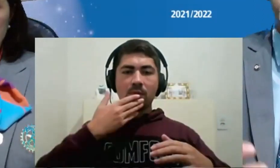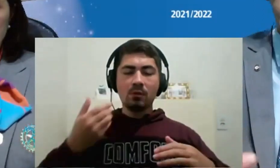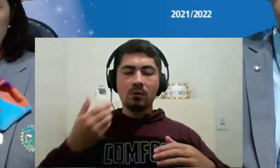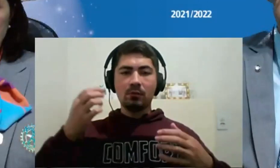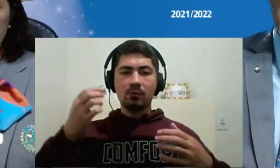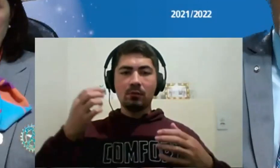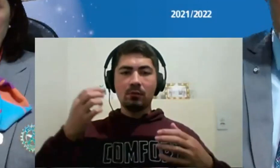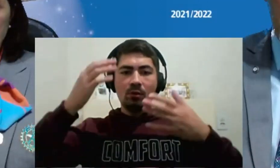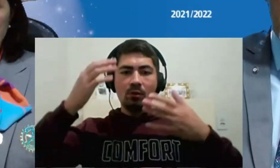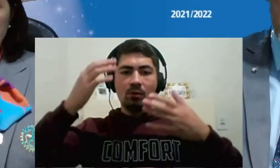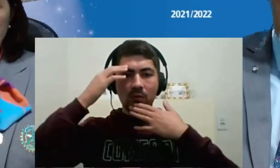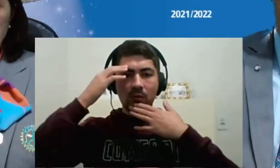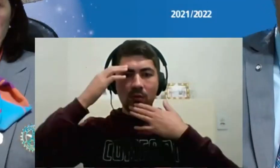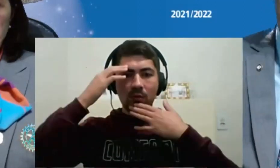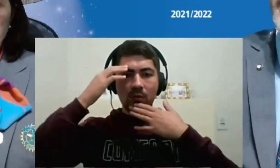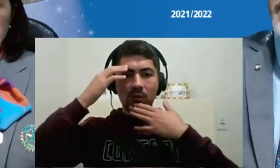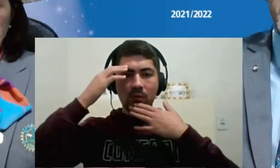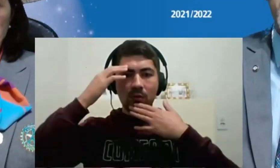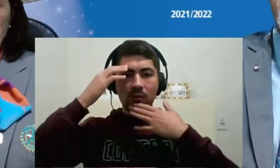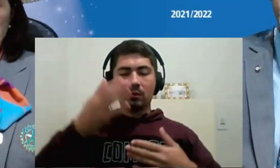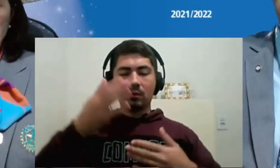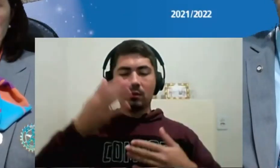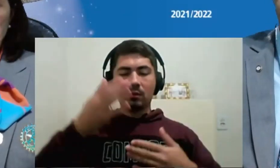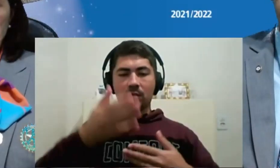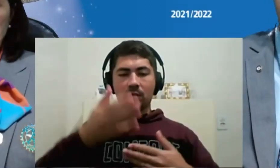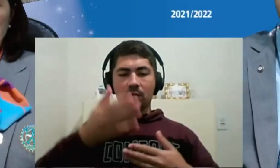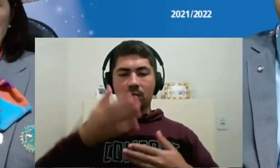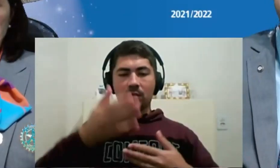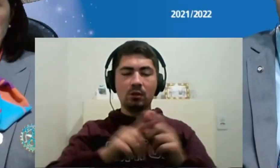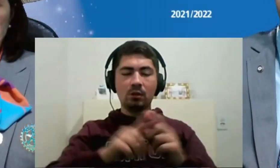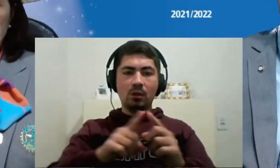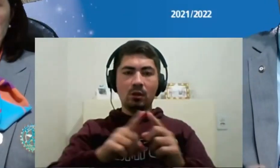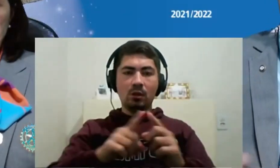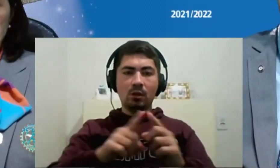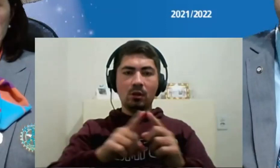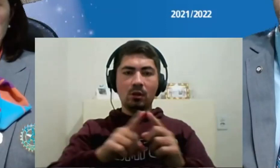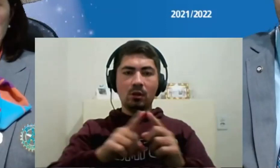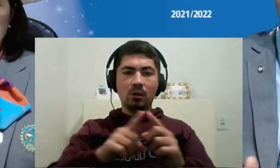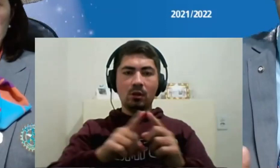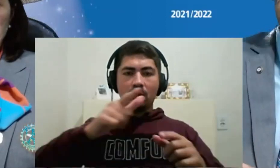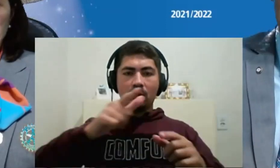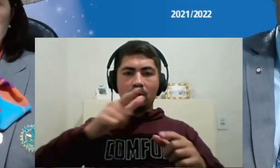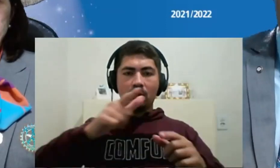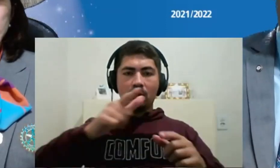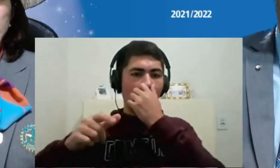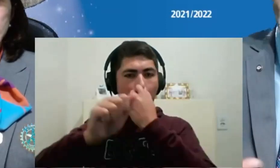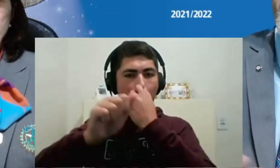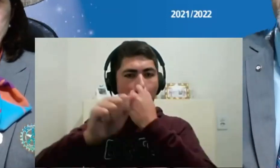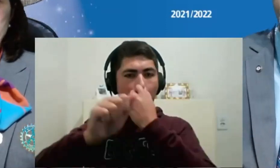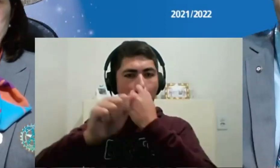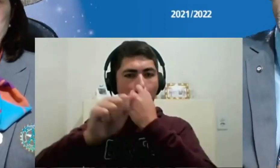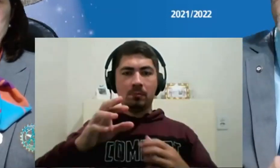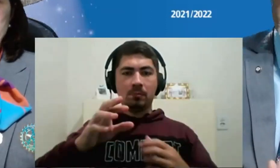Névio, a todos os outros, ao Adir também, que é o nosso protocolo, que sempre desempenha com tanta perfeição,